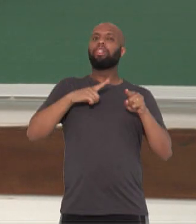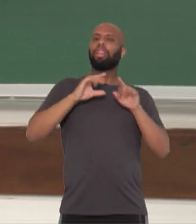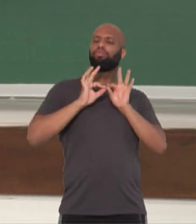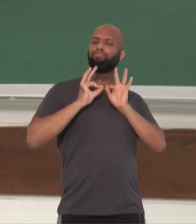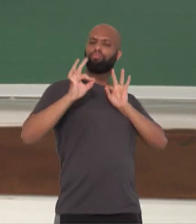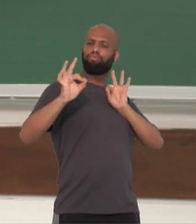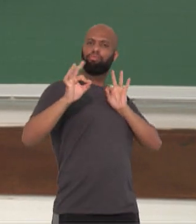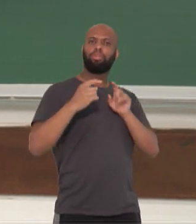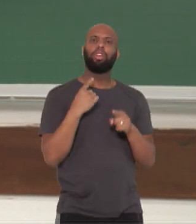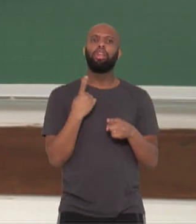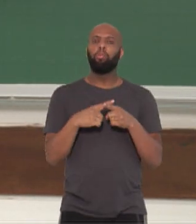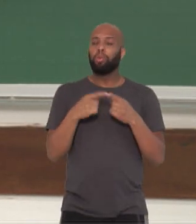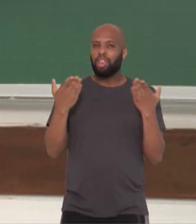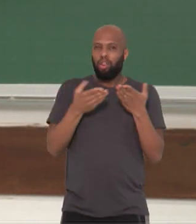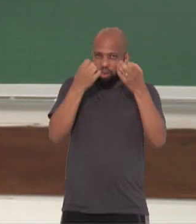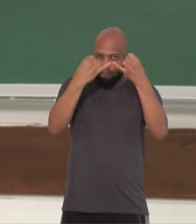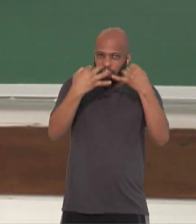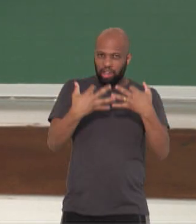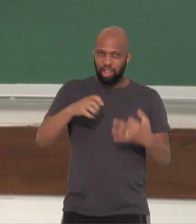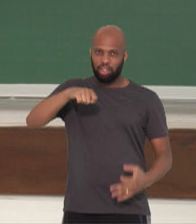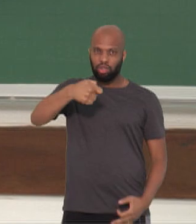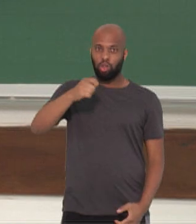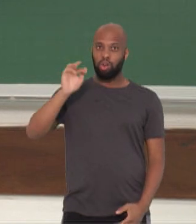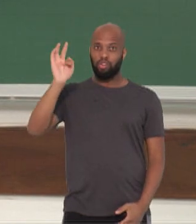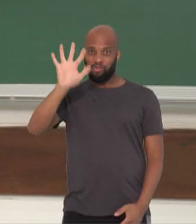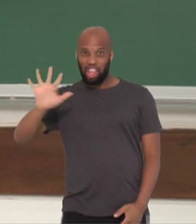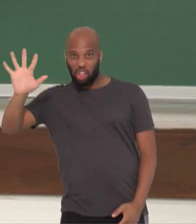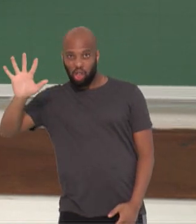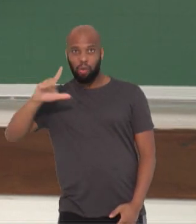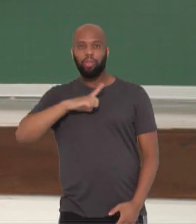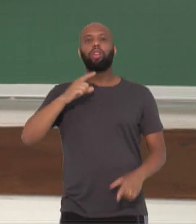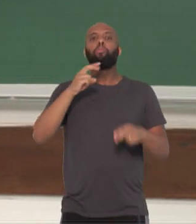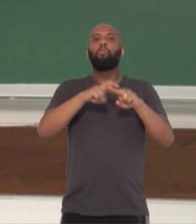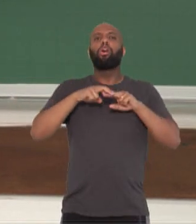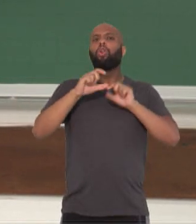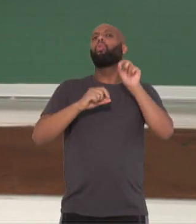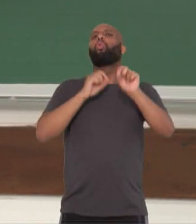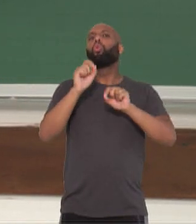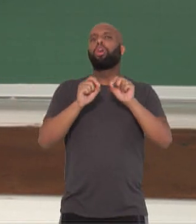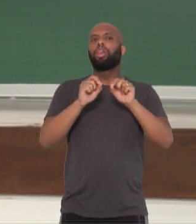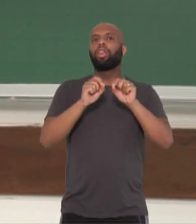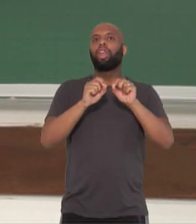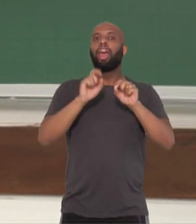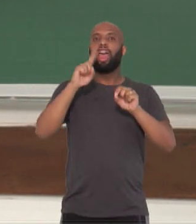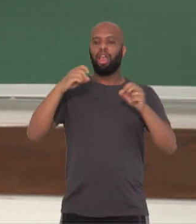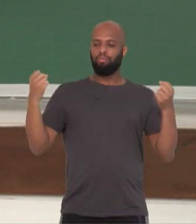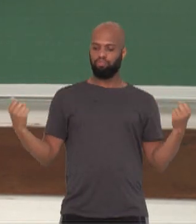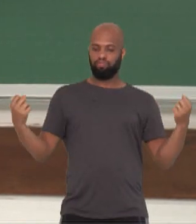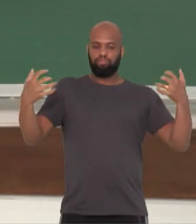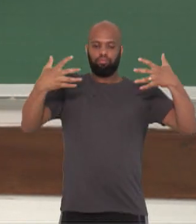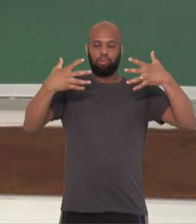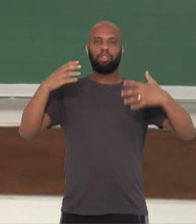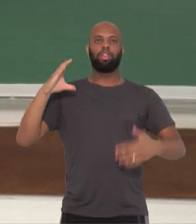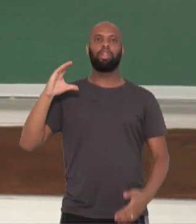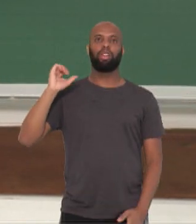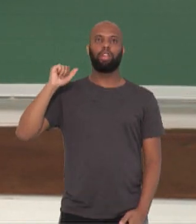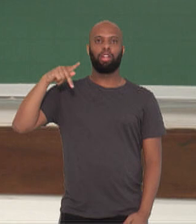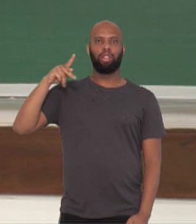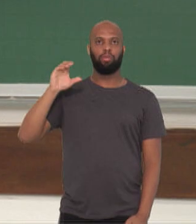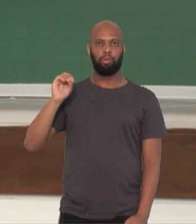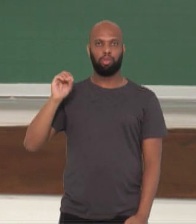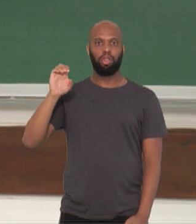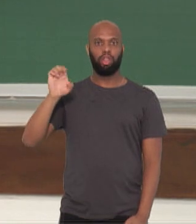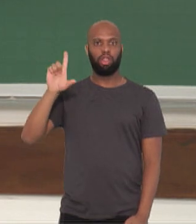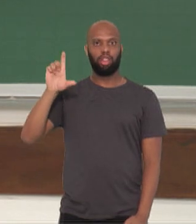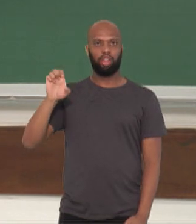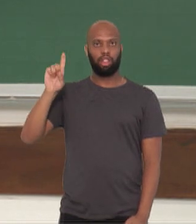Então, essa justificativa desse fenômeno vem do conceito chamado campo elétrico. A força ocorre através do